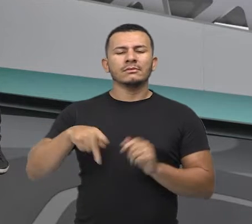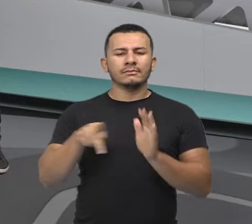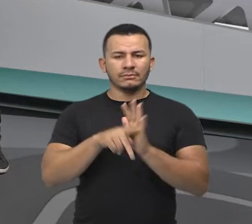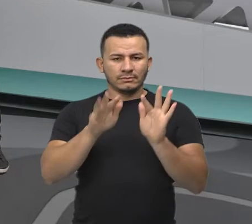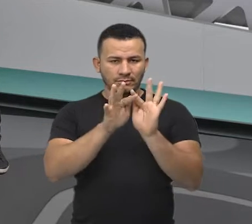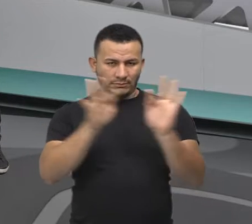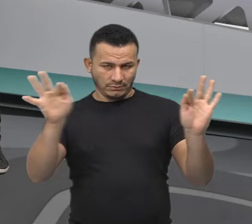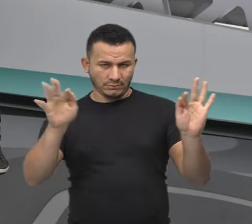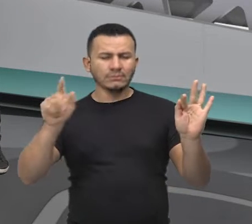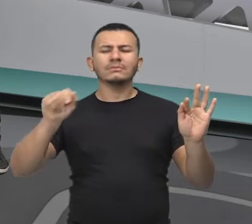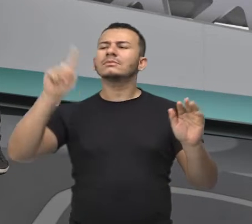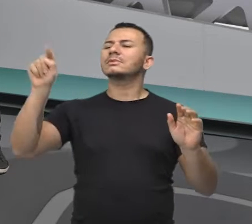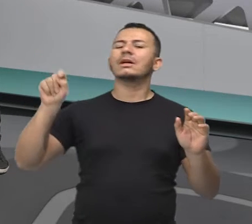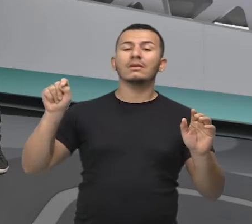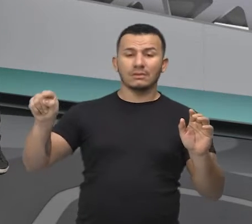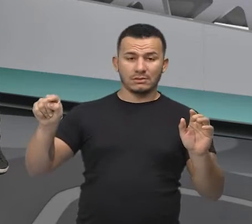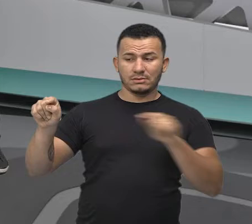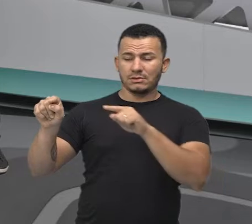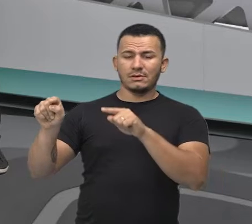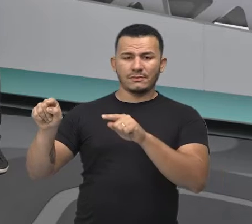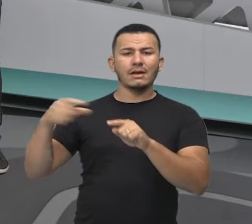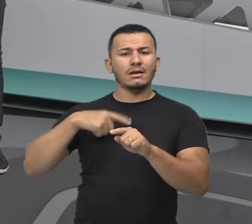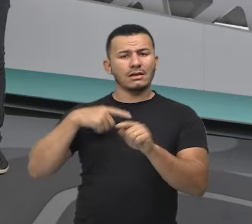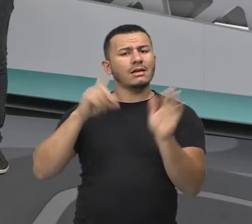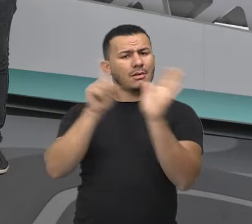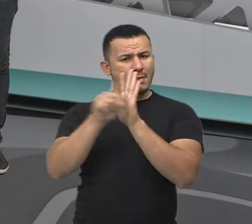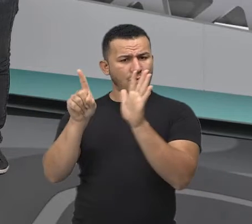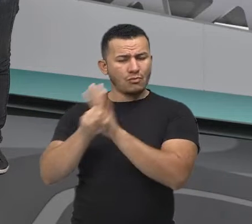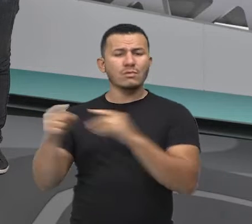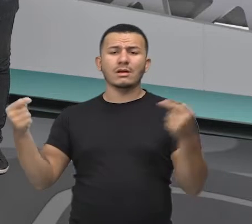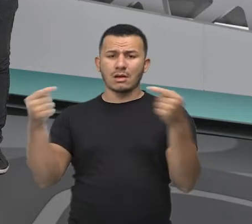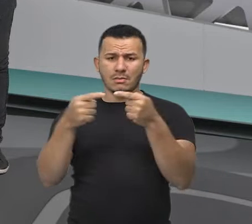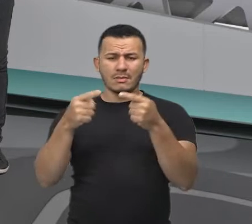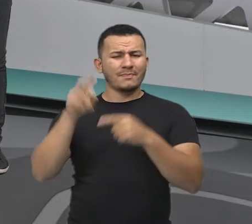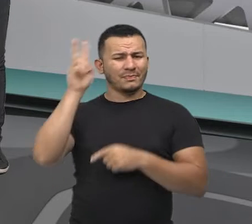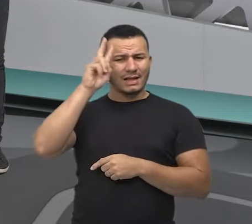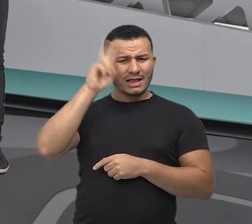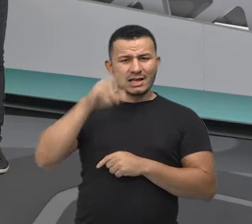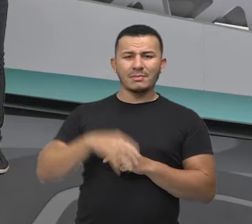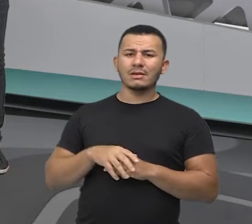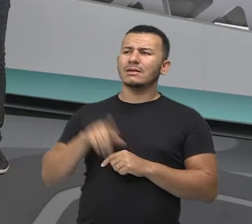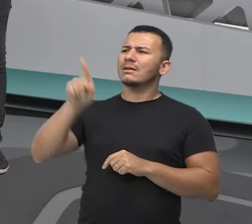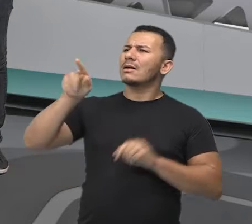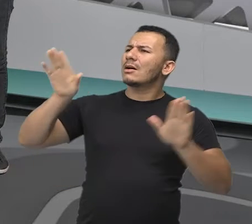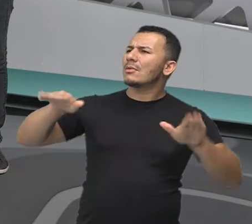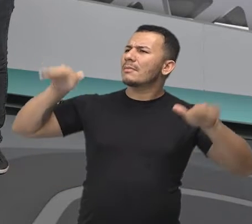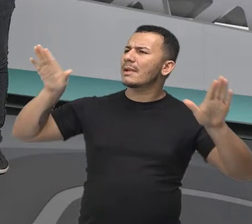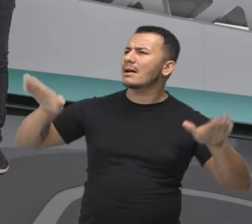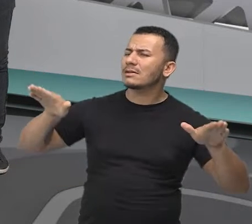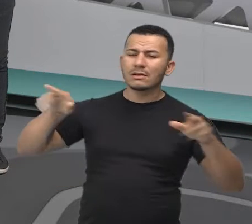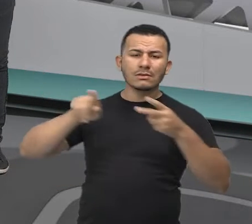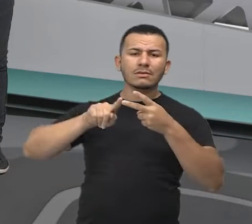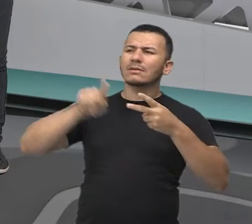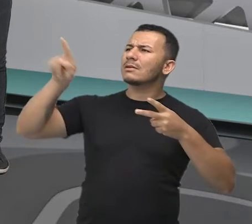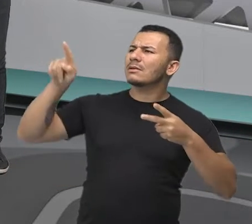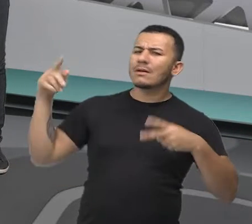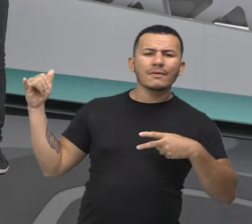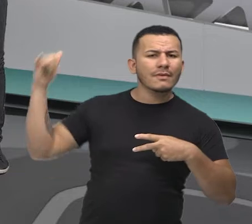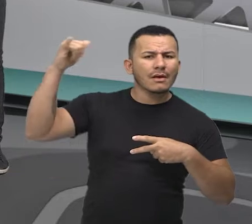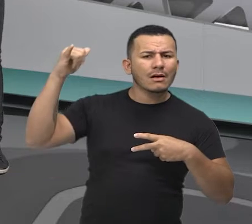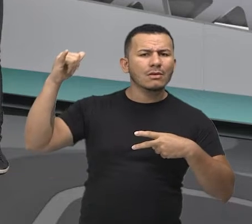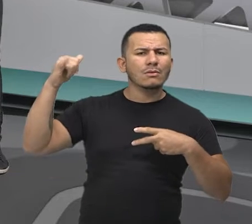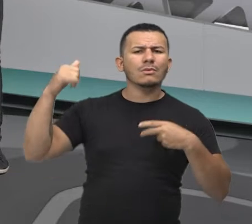de frases interrogativas e elas aparecem exatamente nas perguntas. É um pássaro? É um avião? Observem que